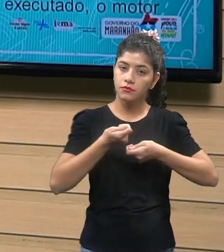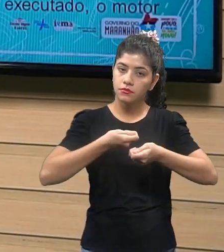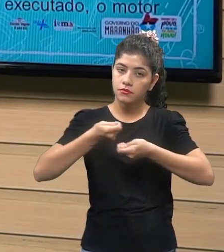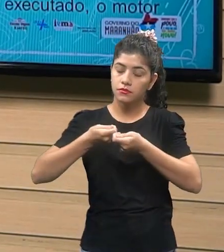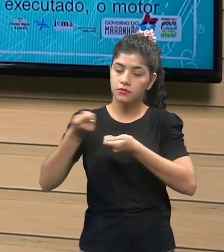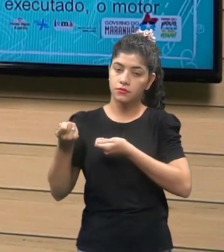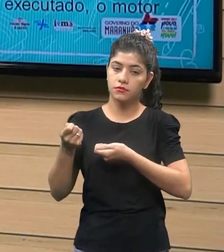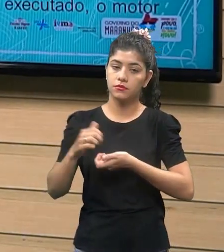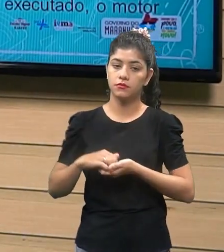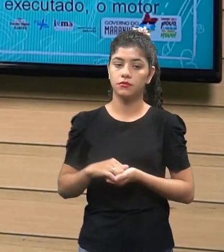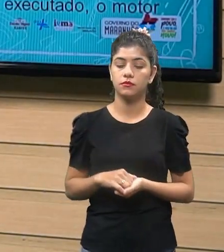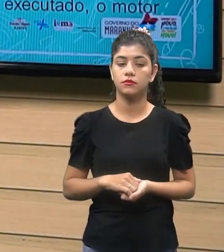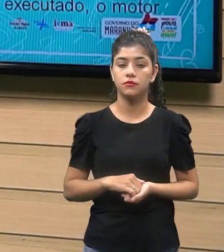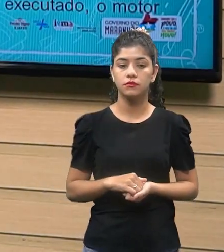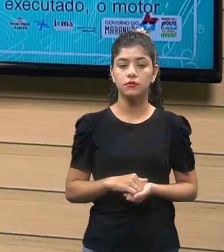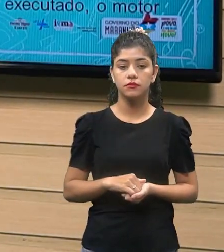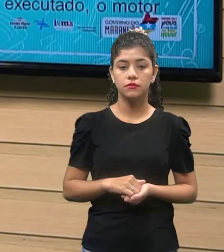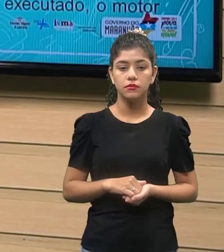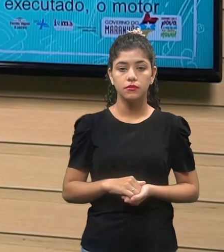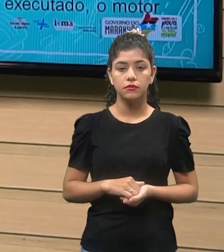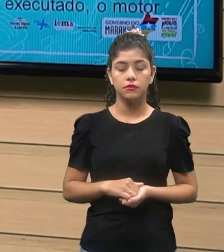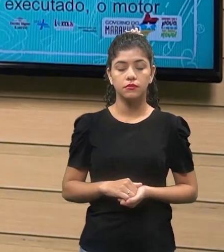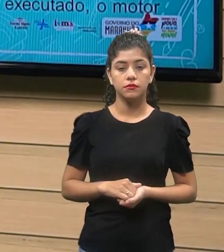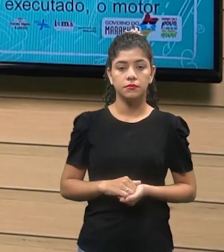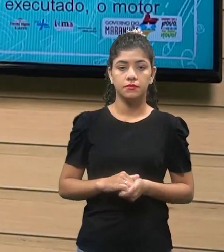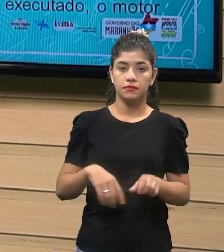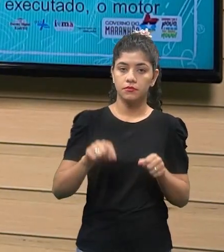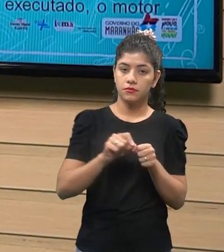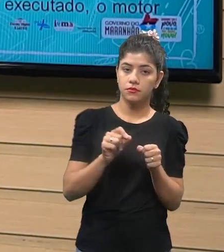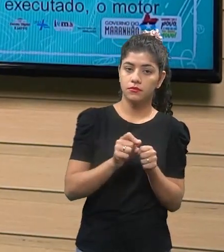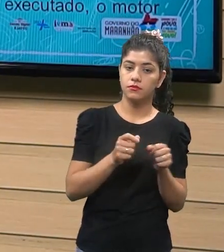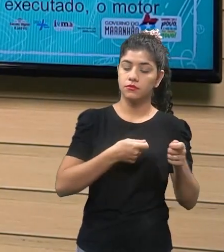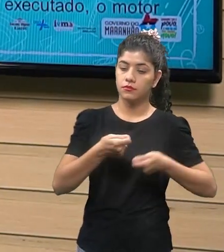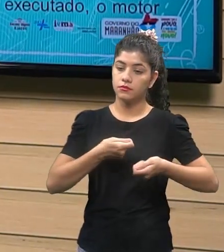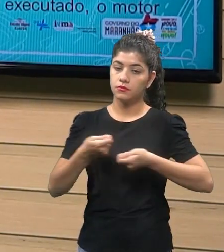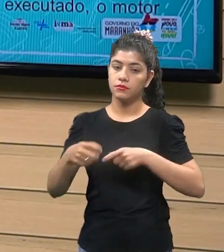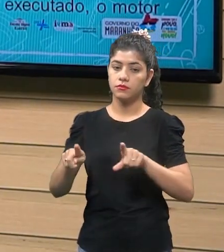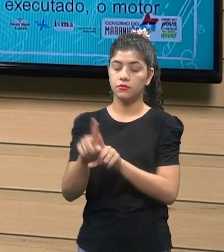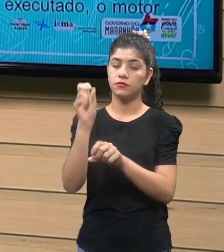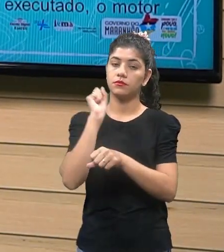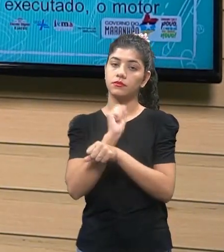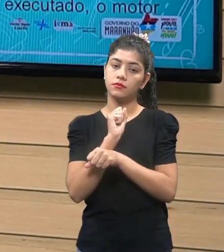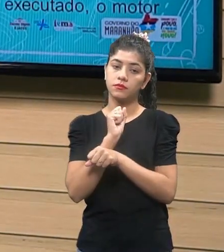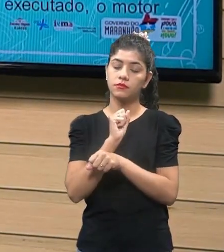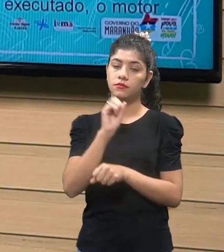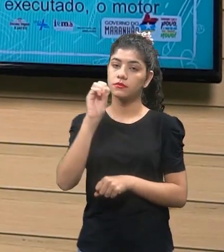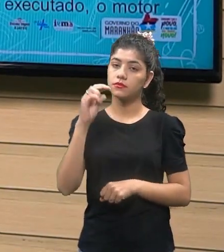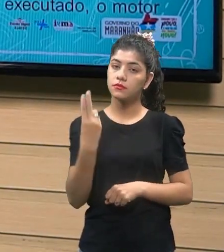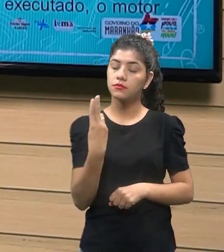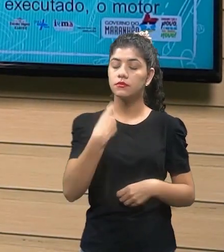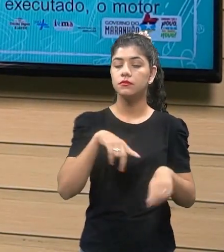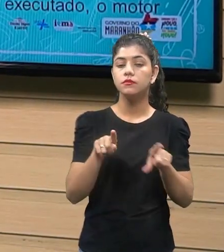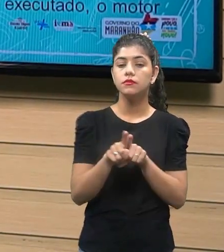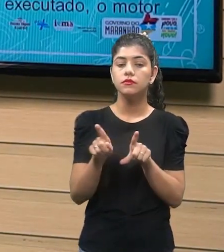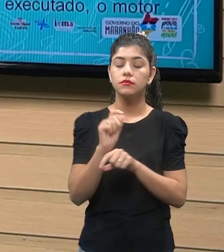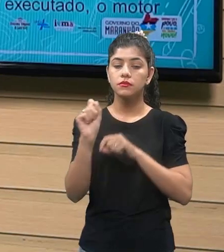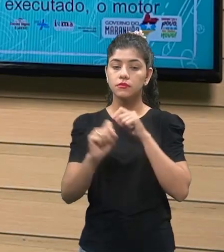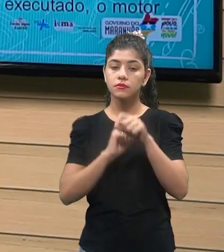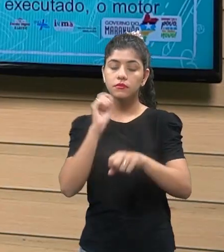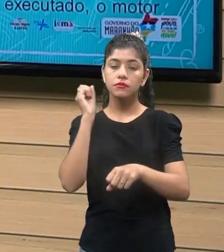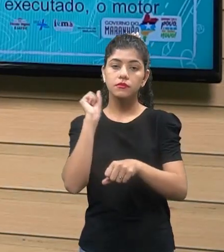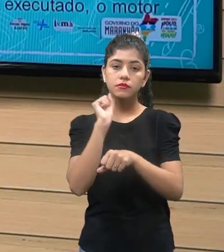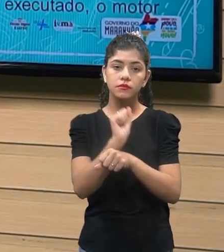tarefa, colocou lá o que era para colocar na posição e ele para instantaneamente. Ou ele simplesmente para